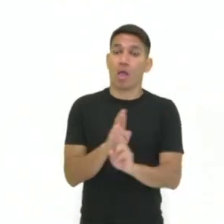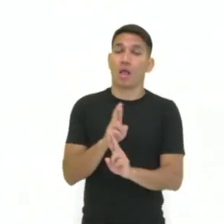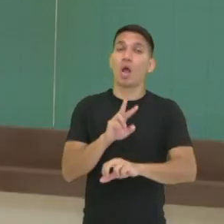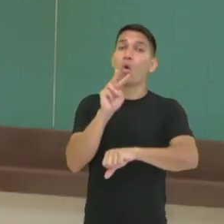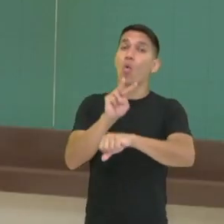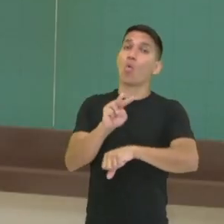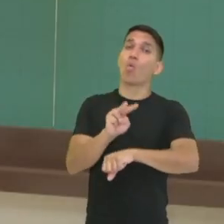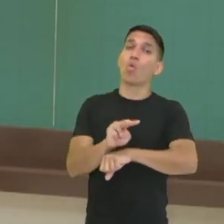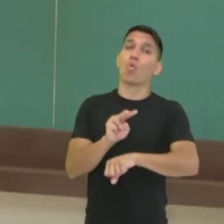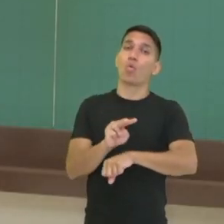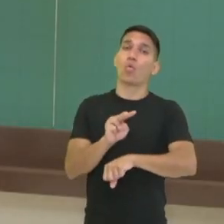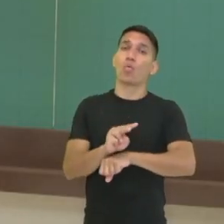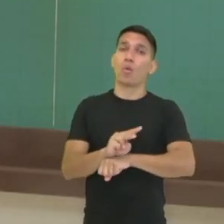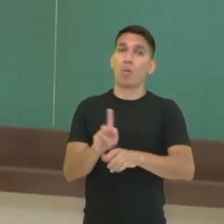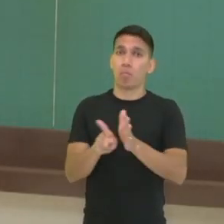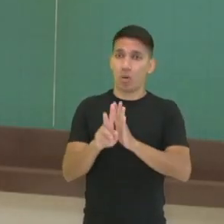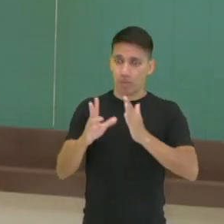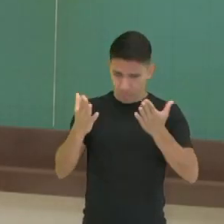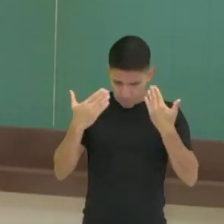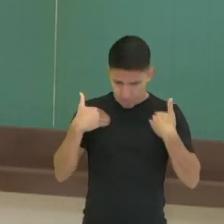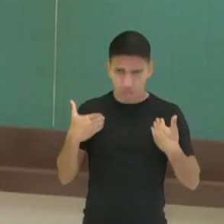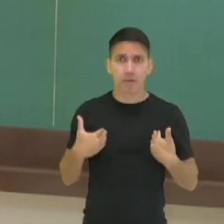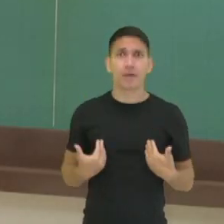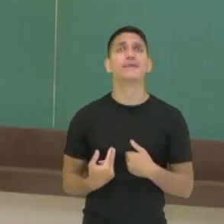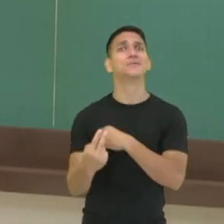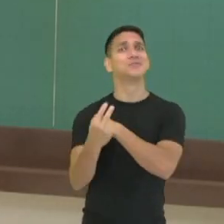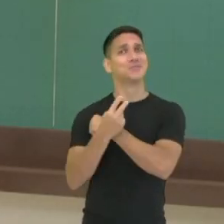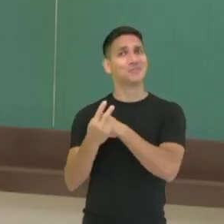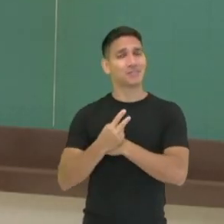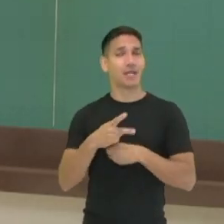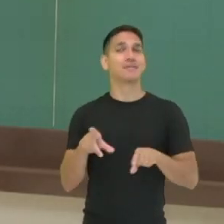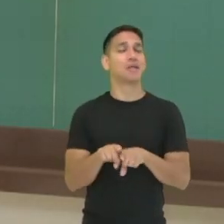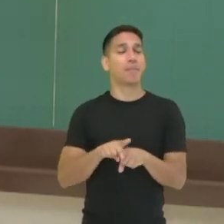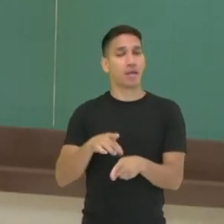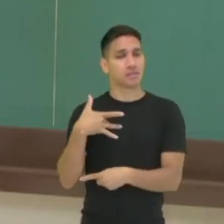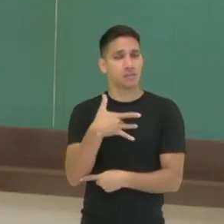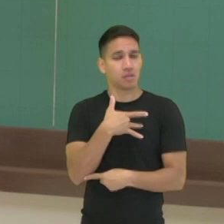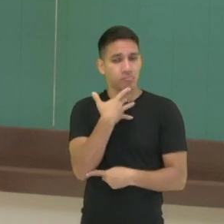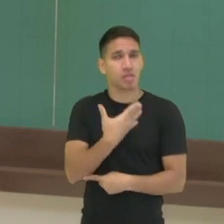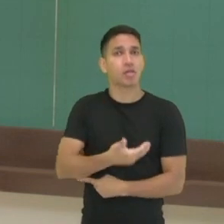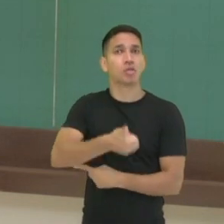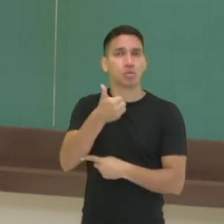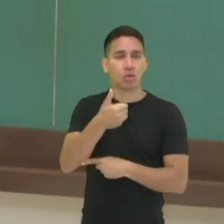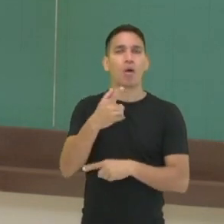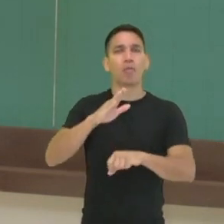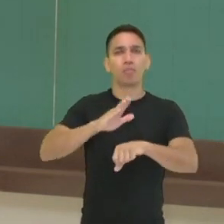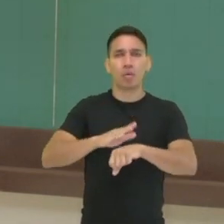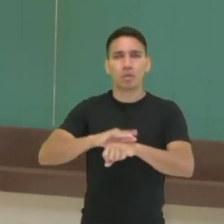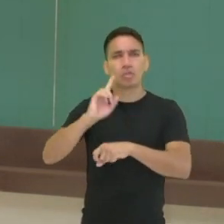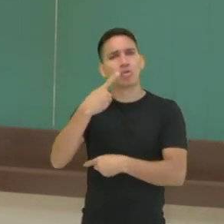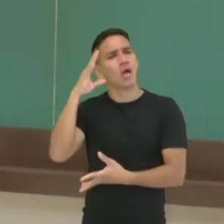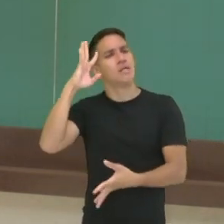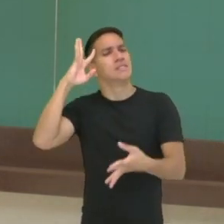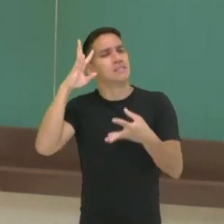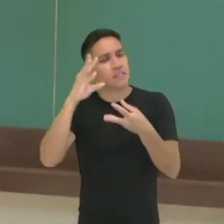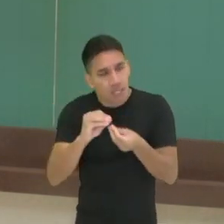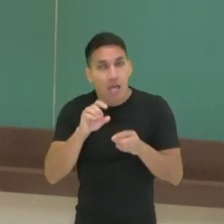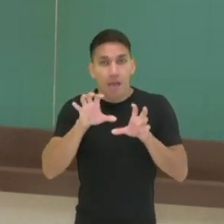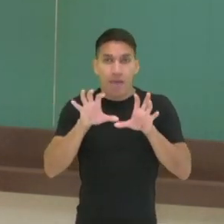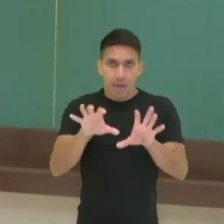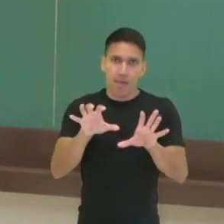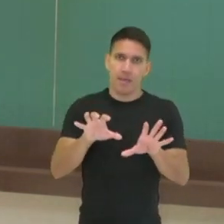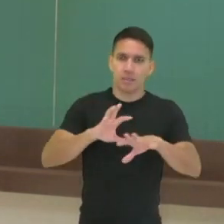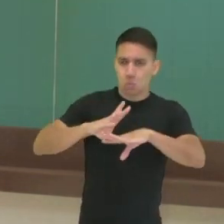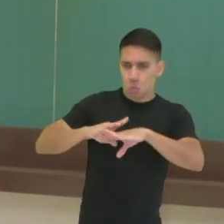cuidados com o nosso corpo e o nosso bem-estar. Então, quando nós conhecemos essas